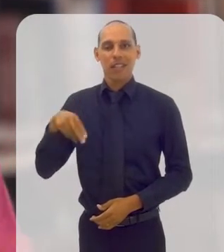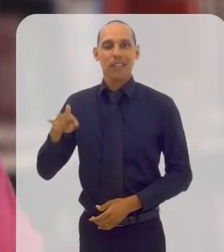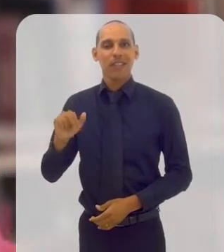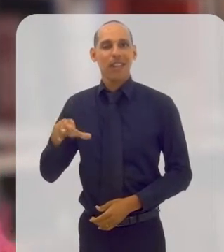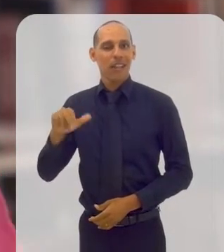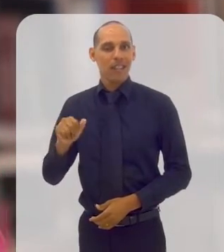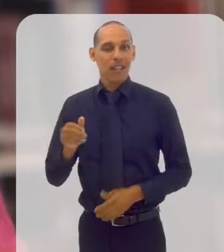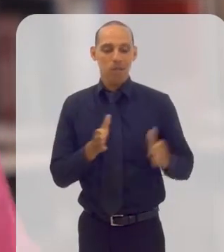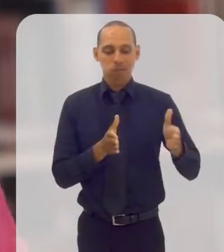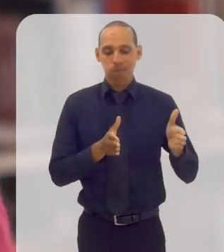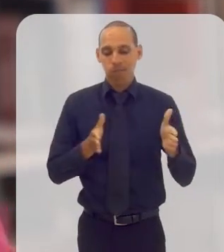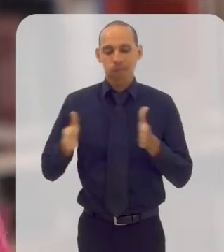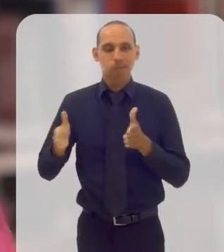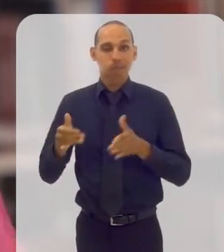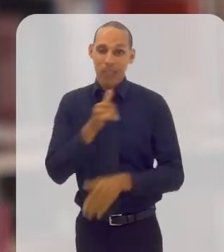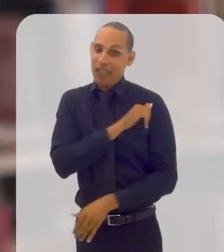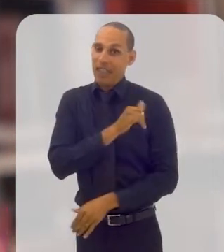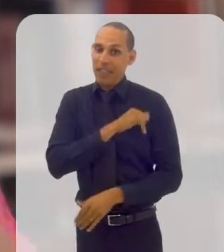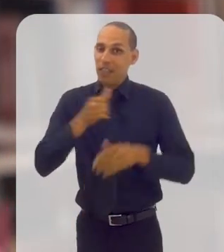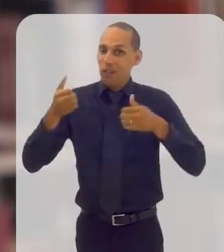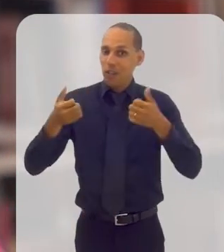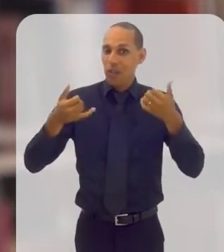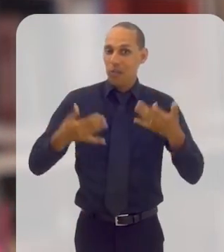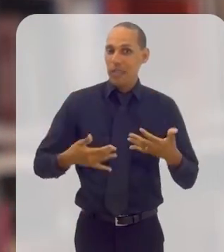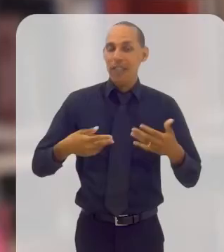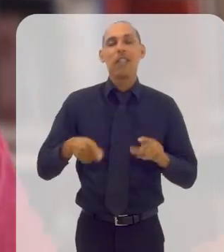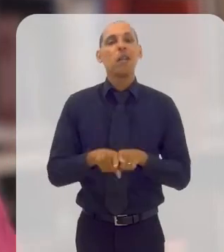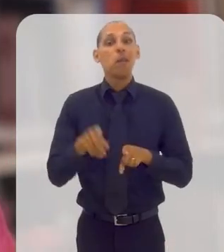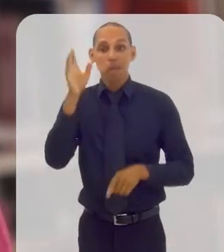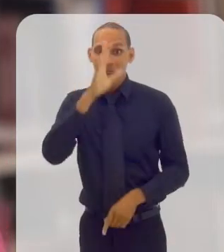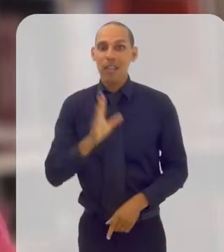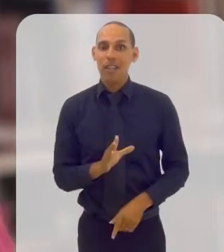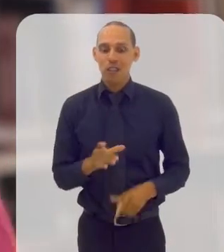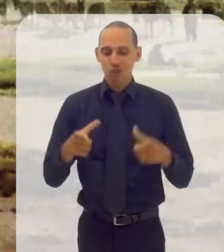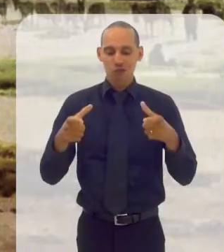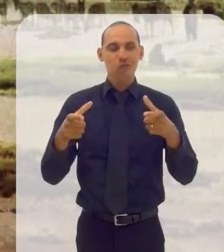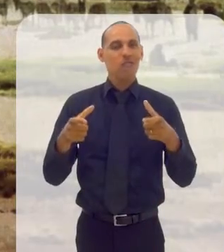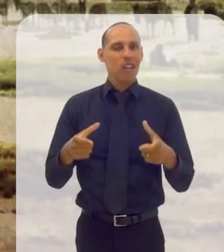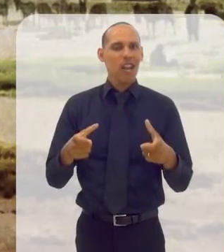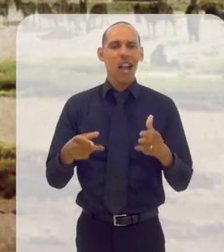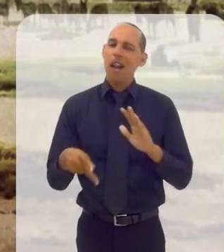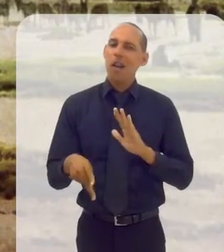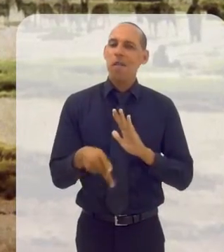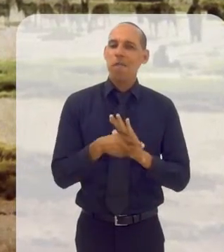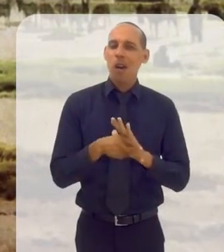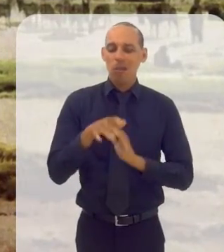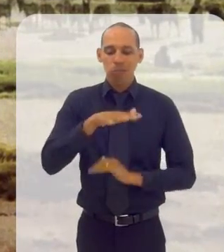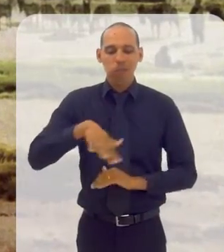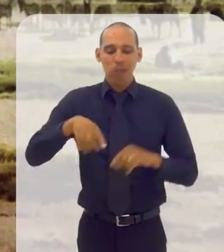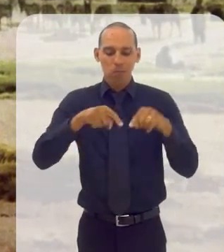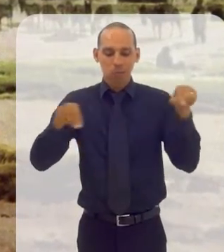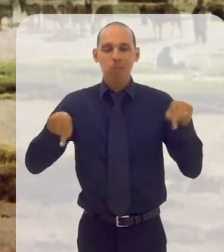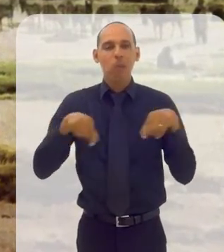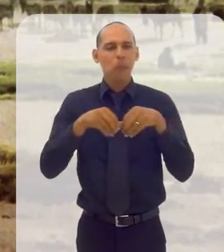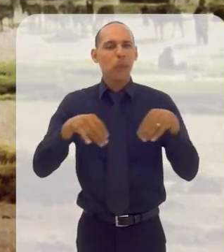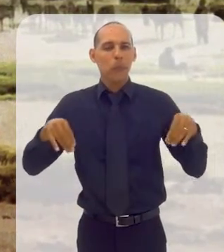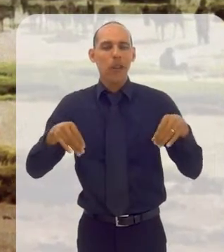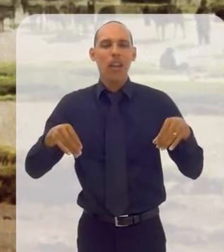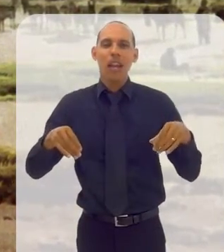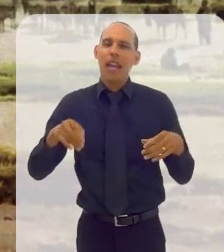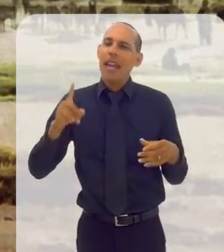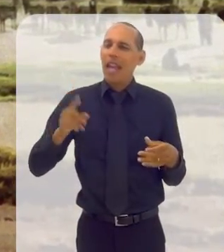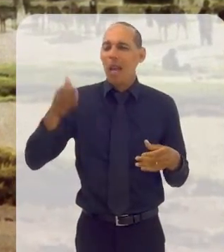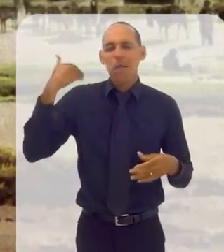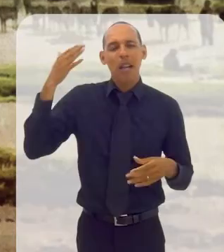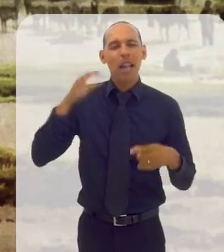nos diz muito sobre episódios e períodos históricos da cidade do Rio de Janeiro e do Brasil. É um lugar que faz parte de um território que durante